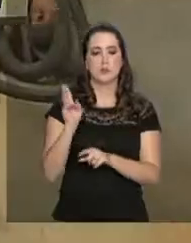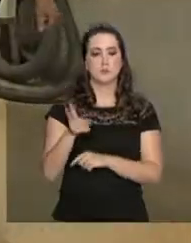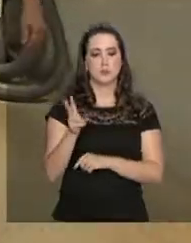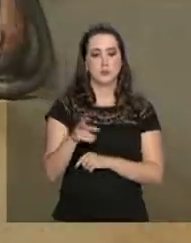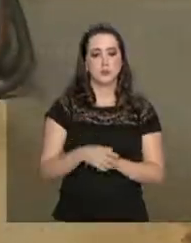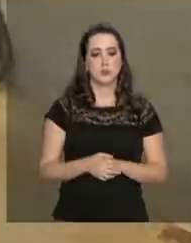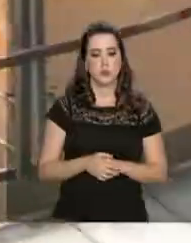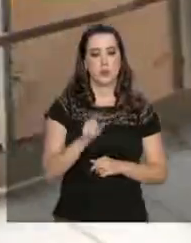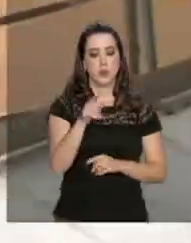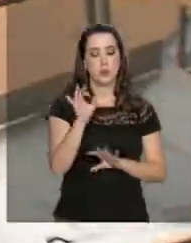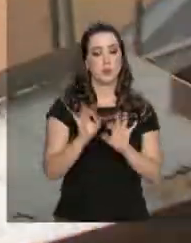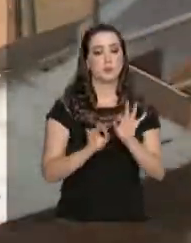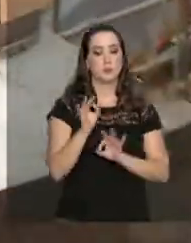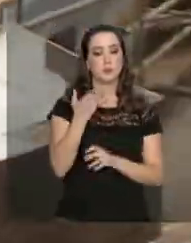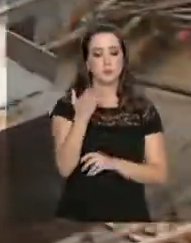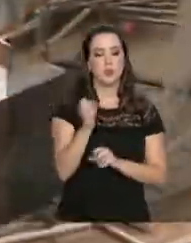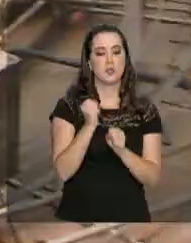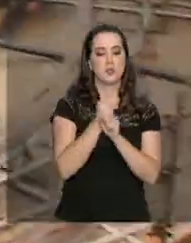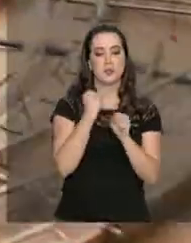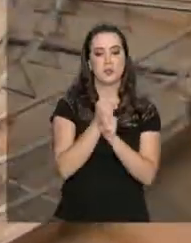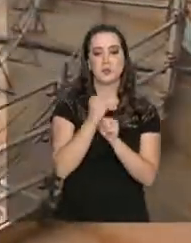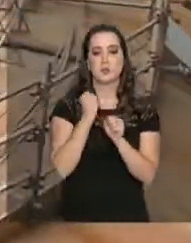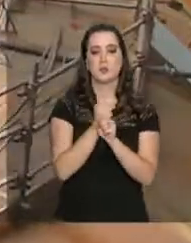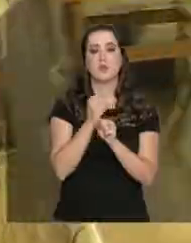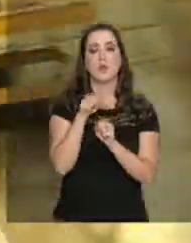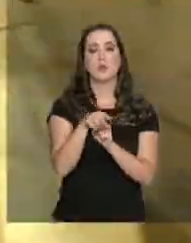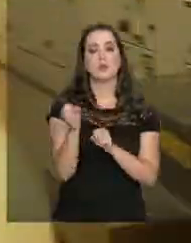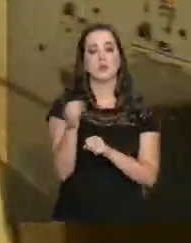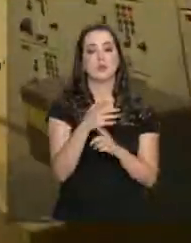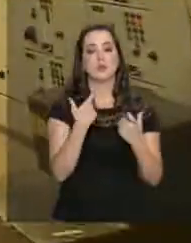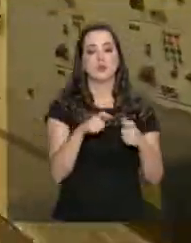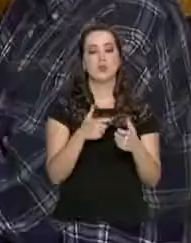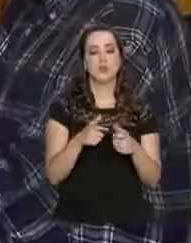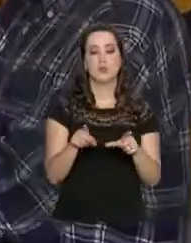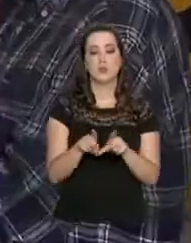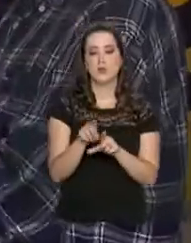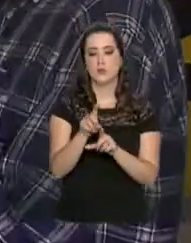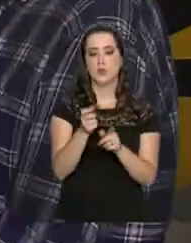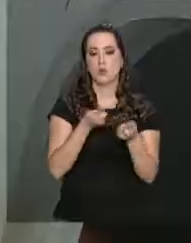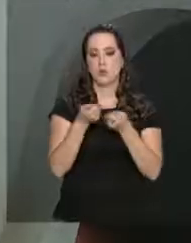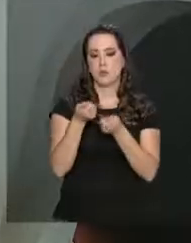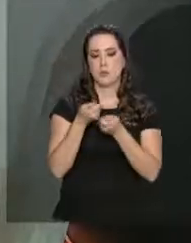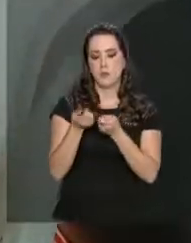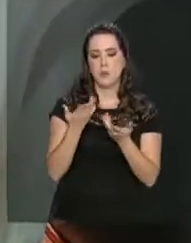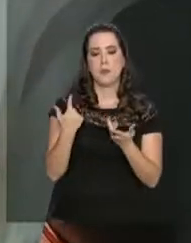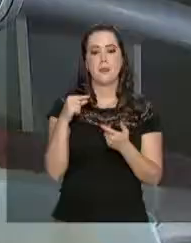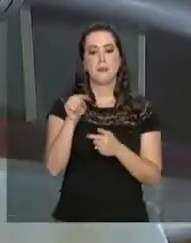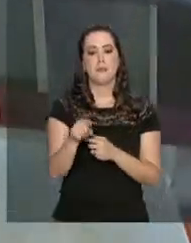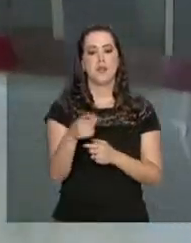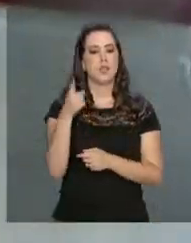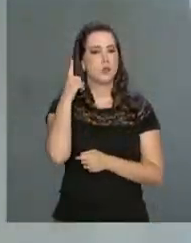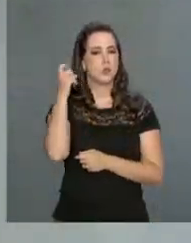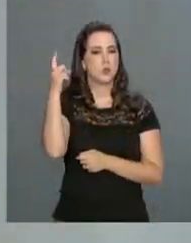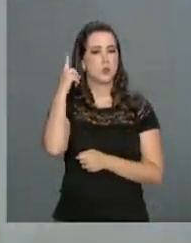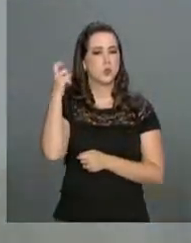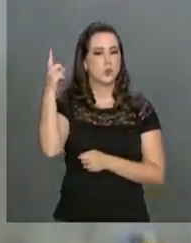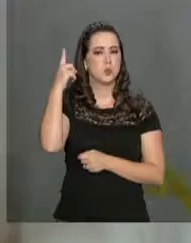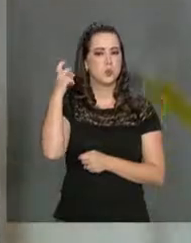vigorosa. Na estrutura, as obras para a construção de novas turbinas e a central de controle. E este barulhão?